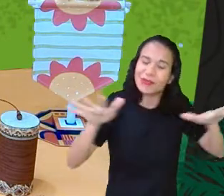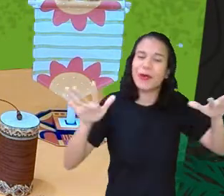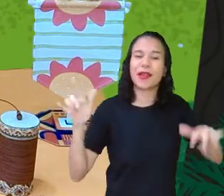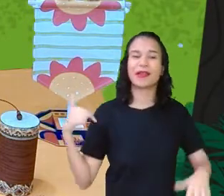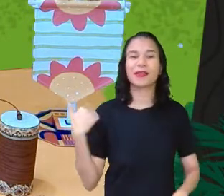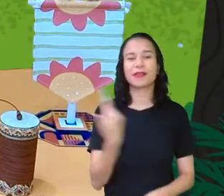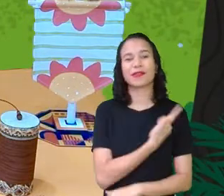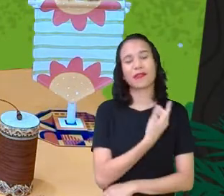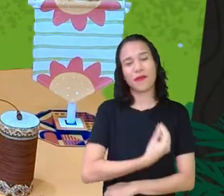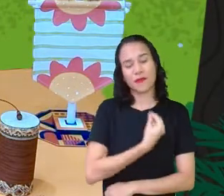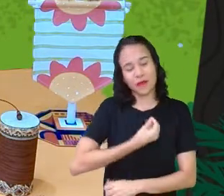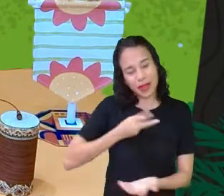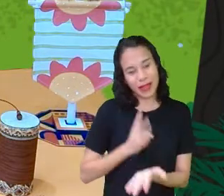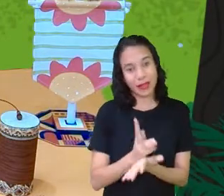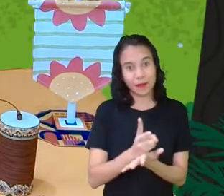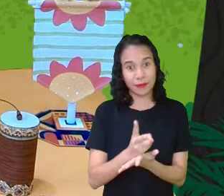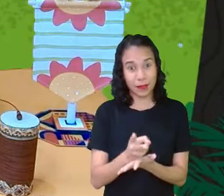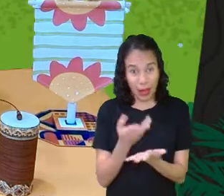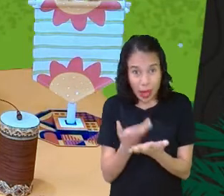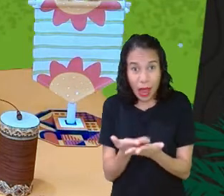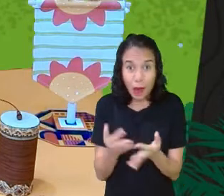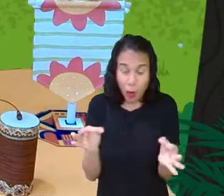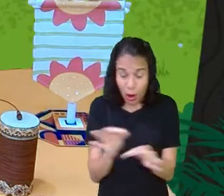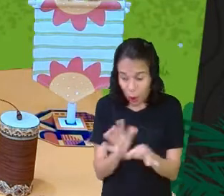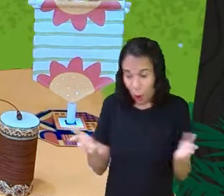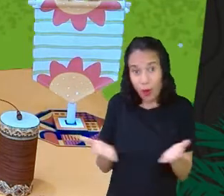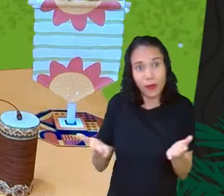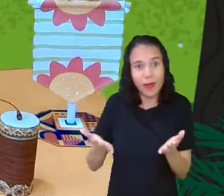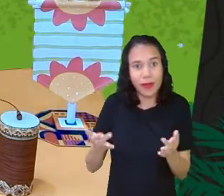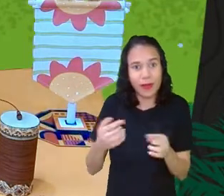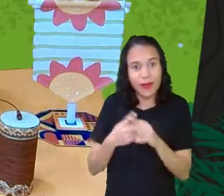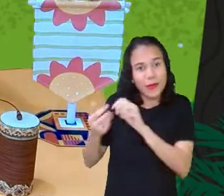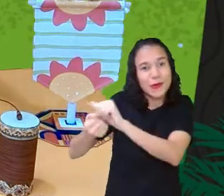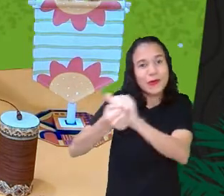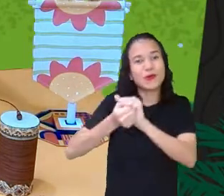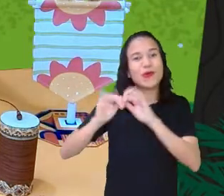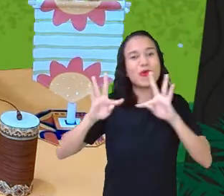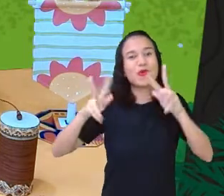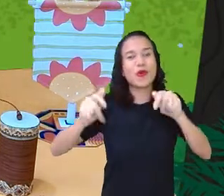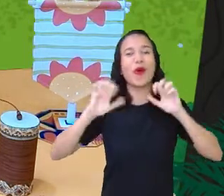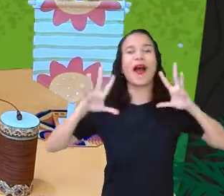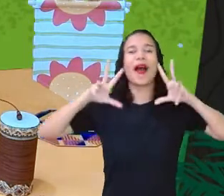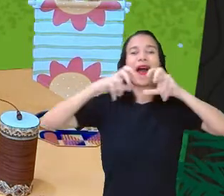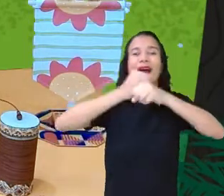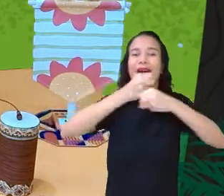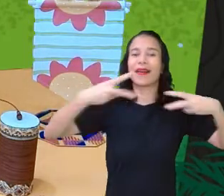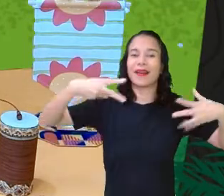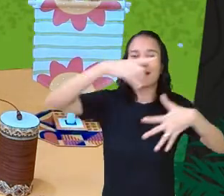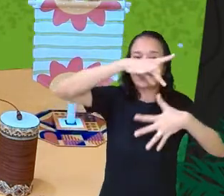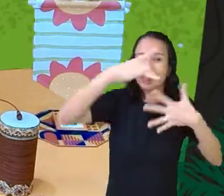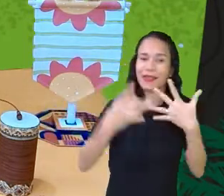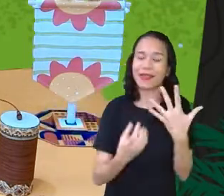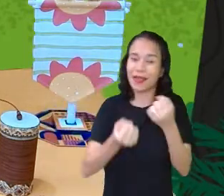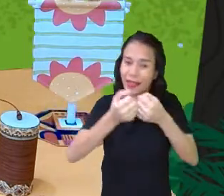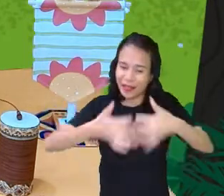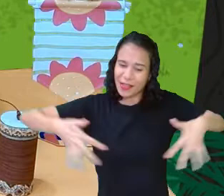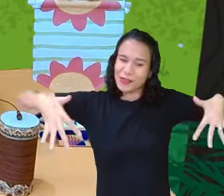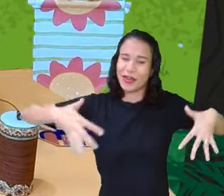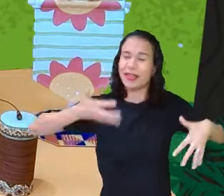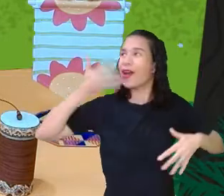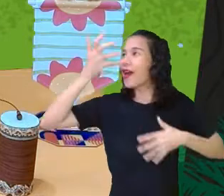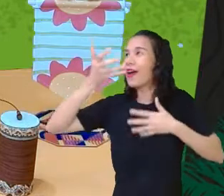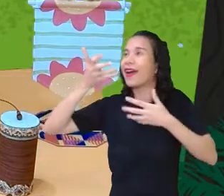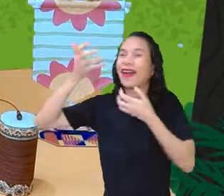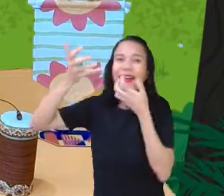para o resto da vida. Eu vou ficar por aqui com eles, junto com todos os animais, com todos os elementos da natureza, fazendo